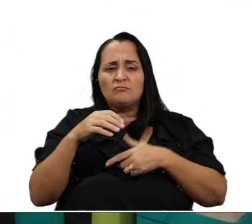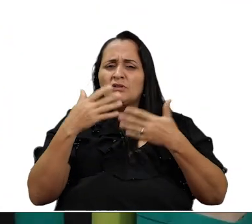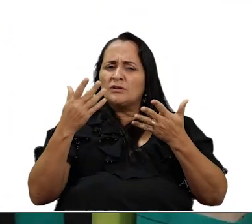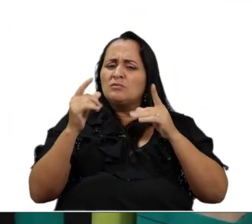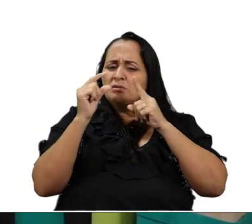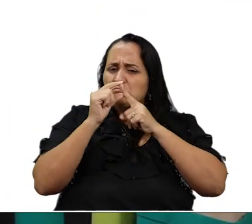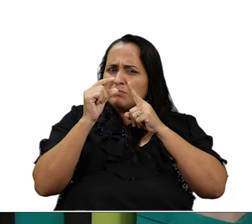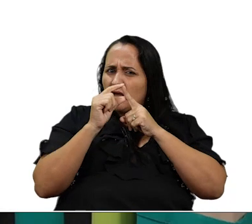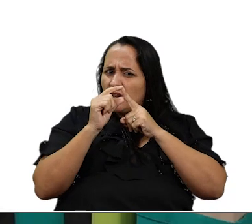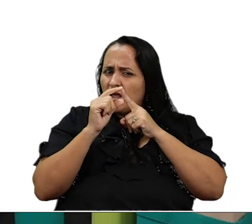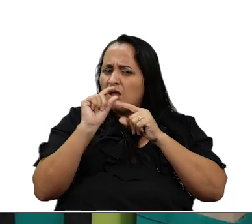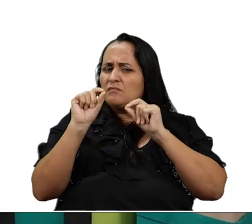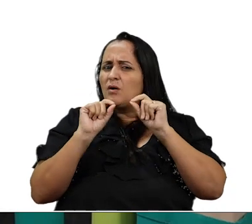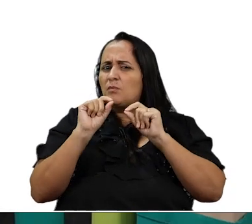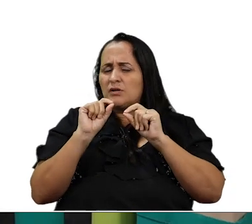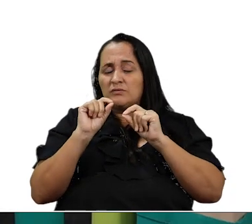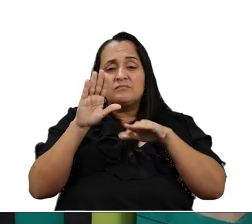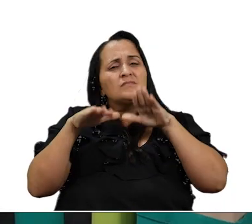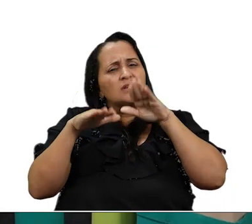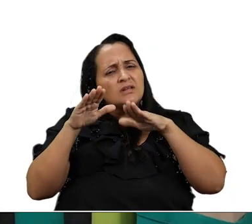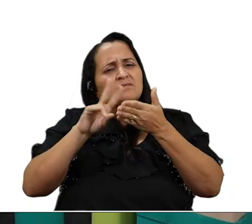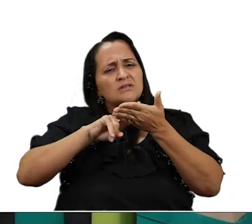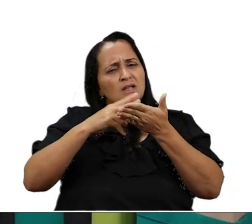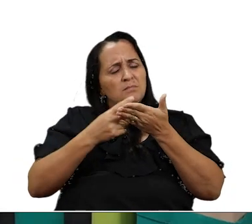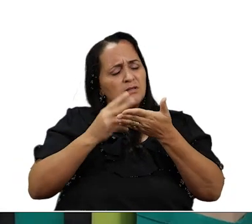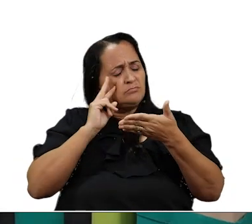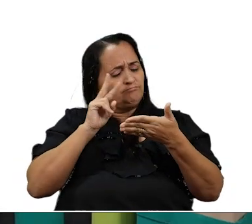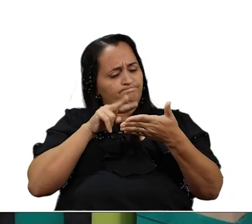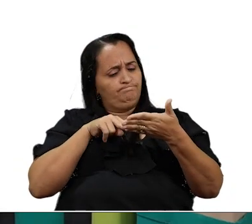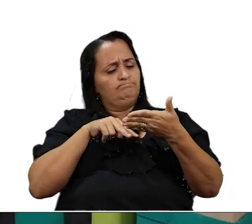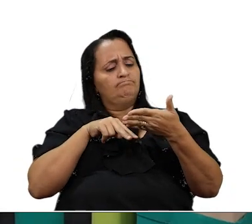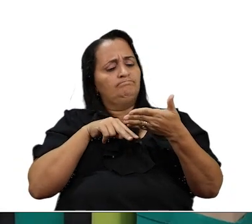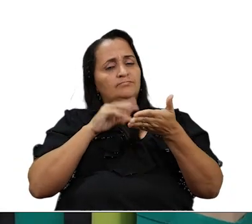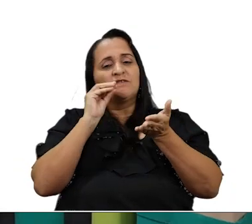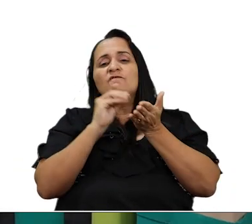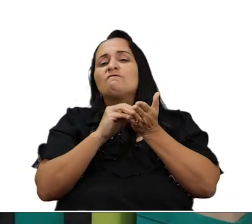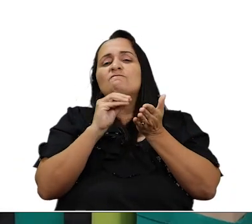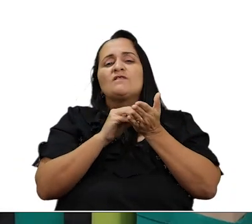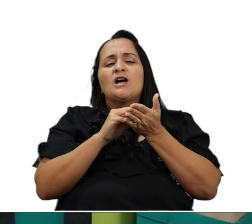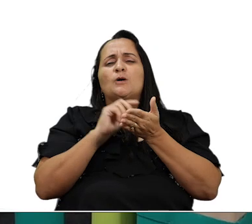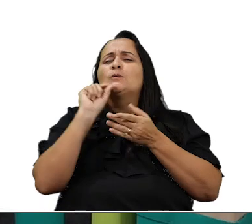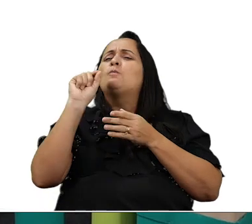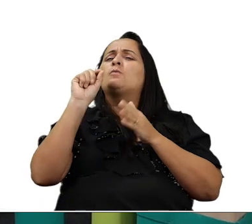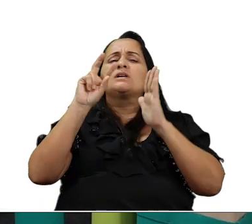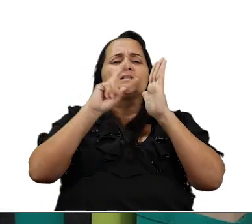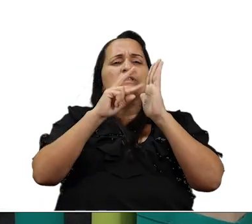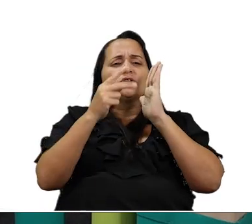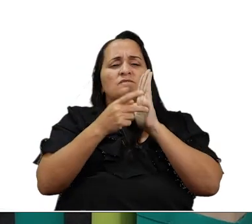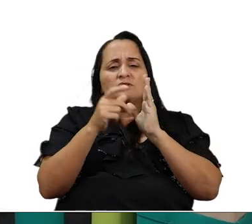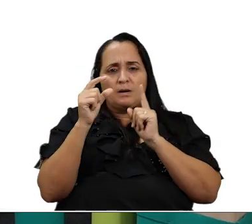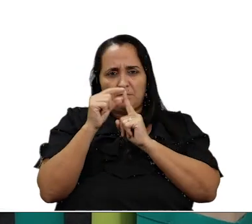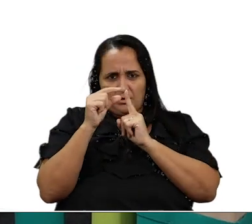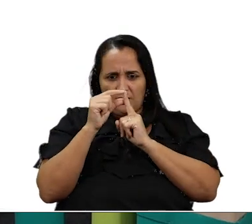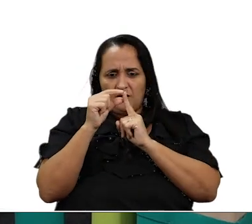às vezes, o que interfere na nossa interpretação de texto é a falta de conhecer o significado de algumas